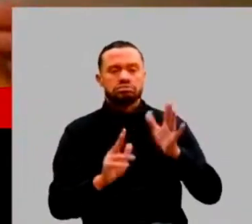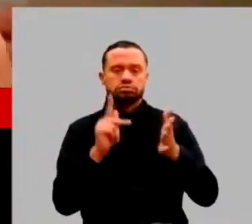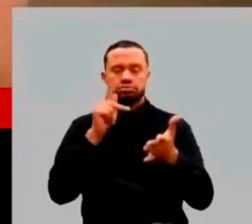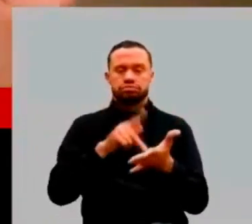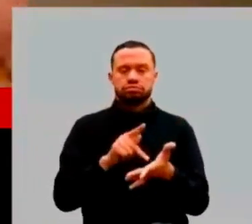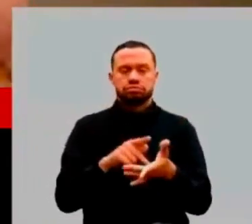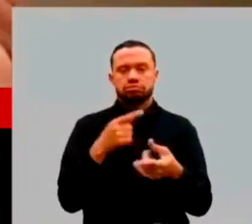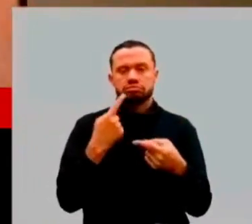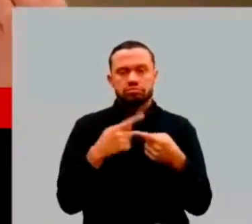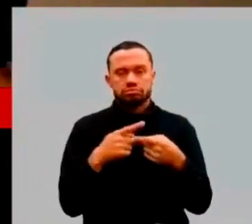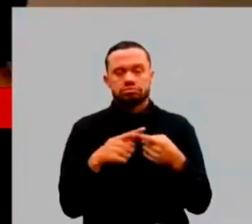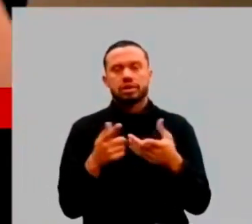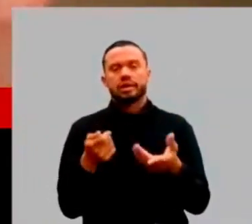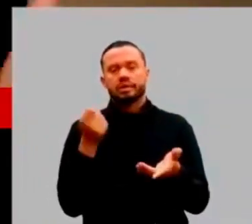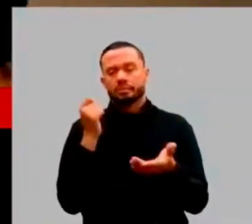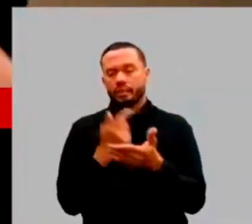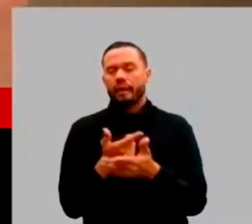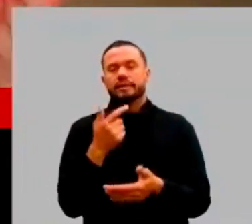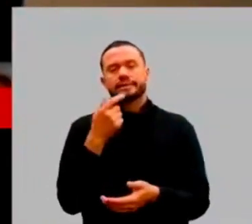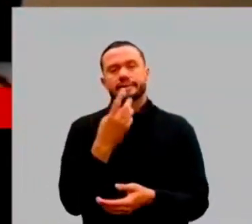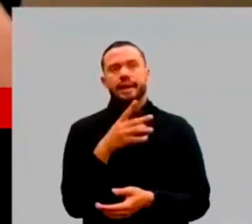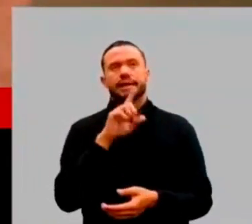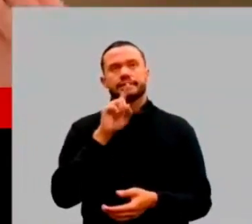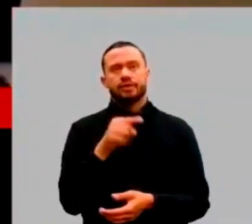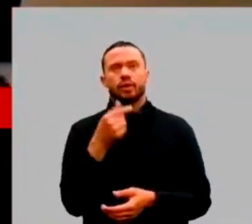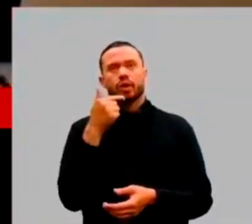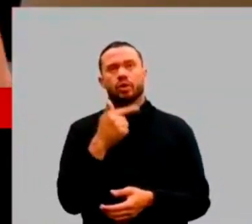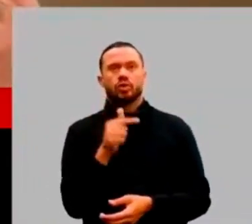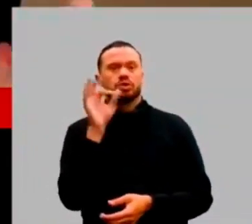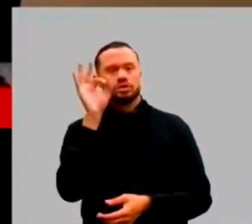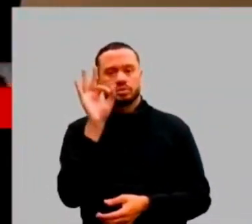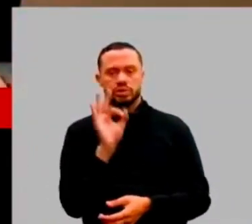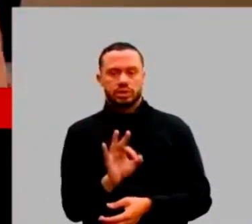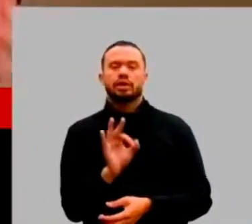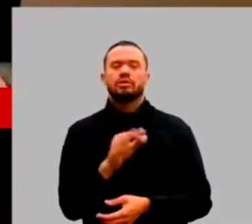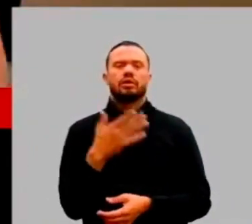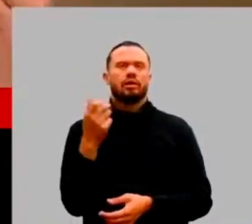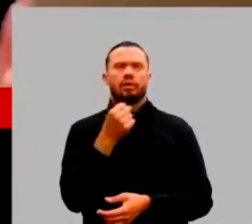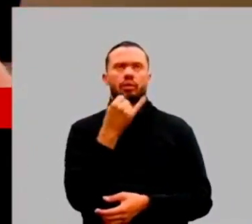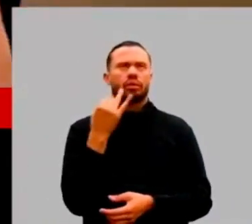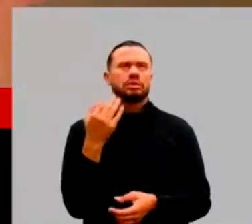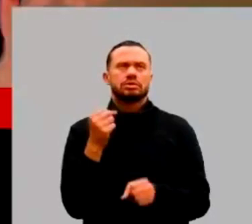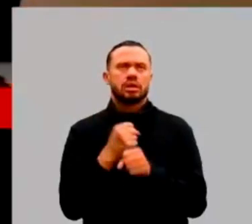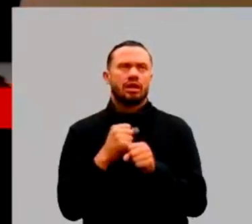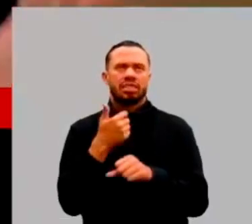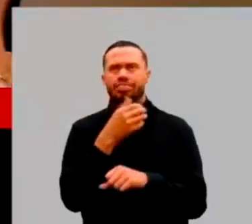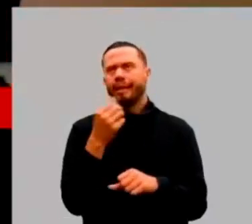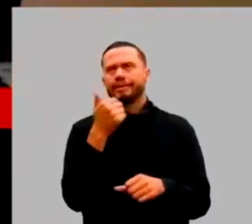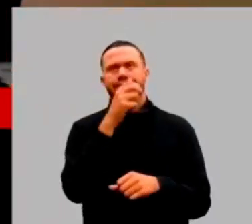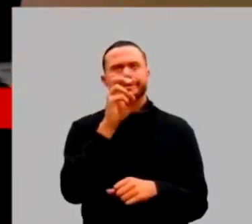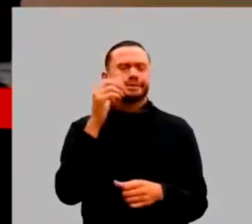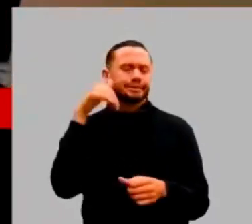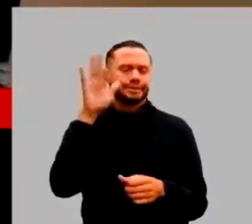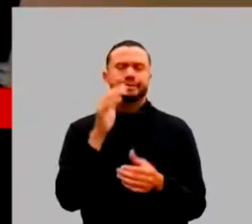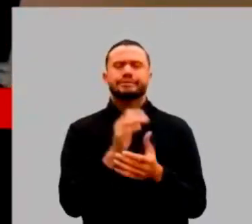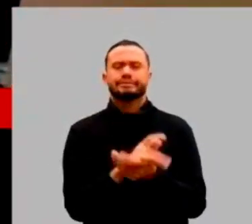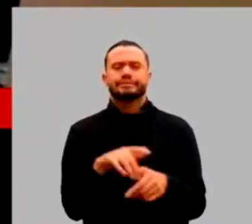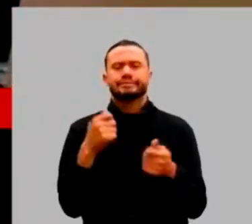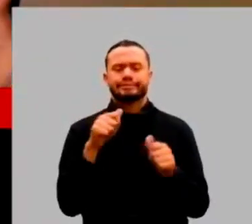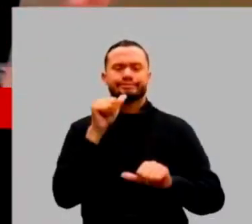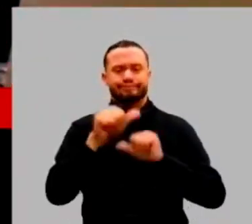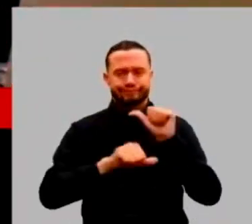porque se paga 32% há quantos anos 10 15 então a gente precisa